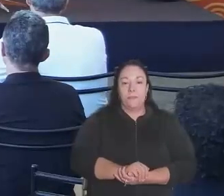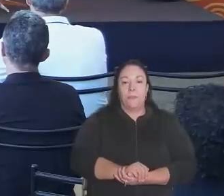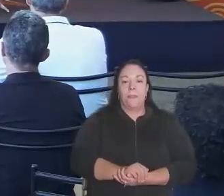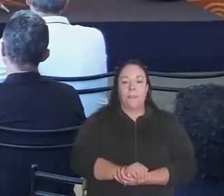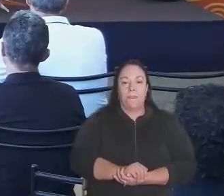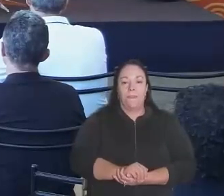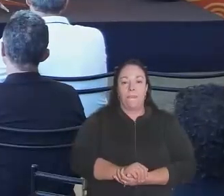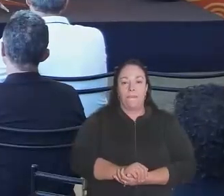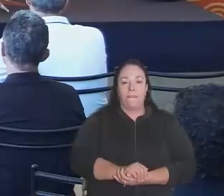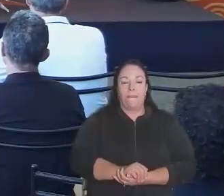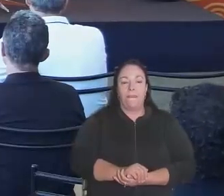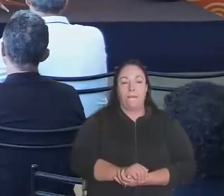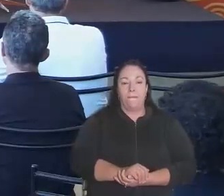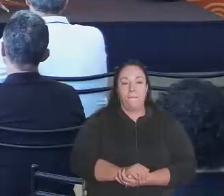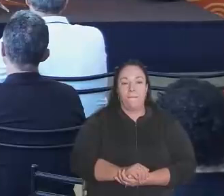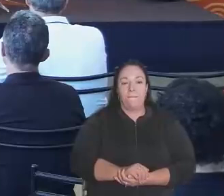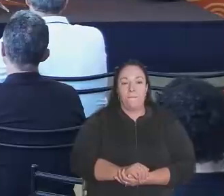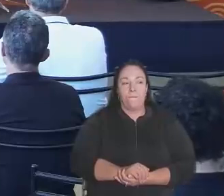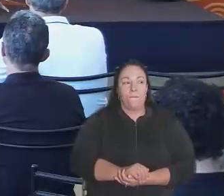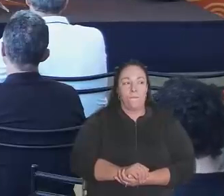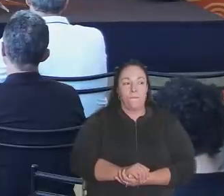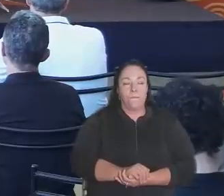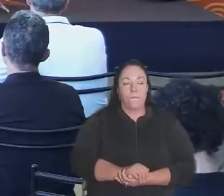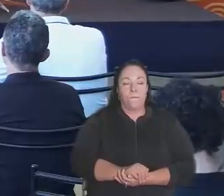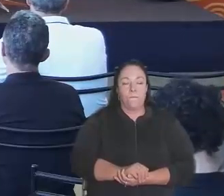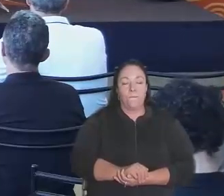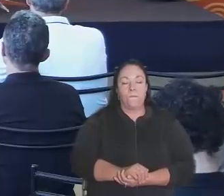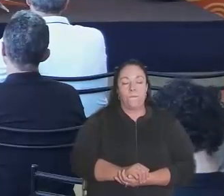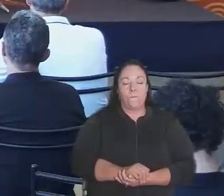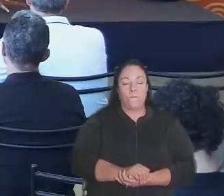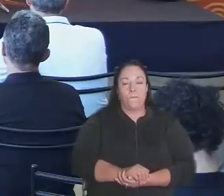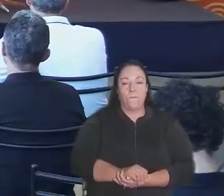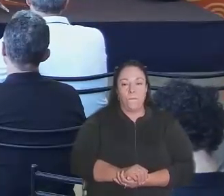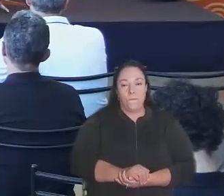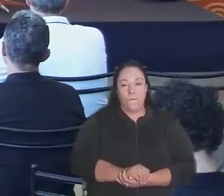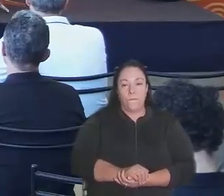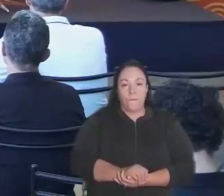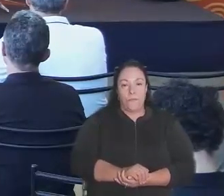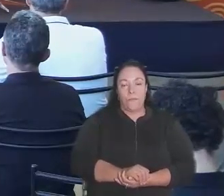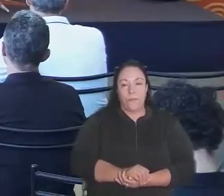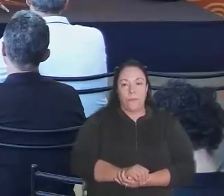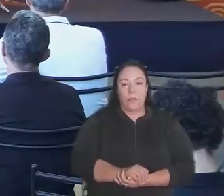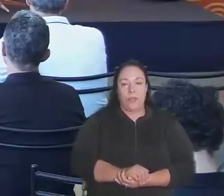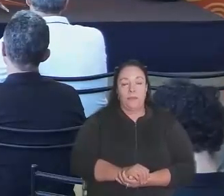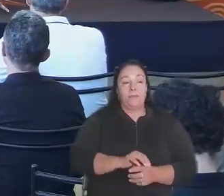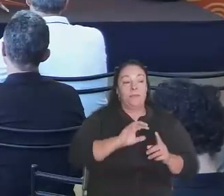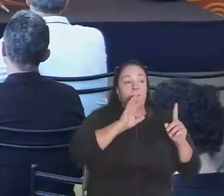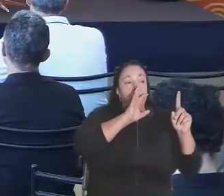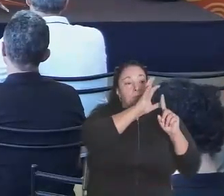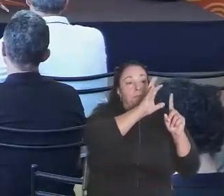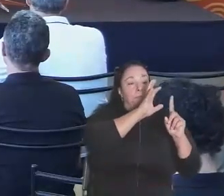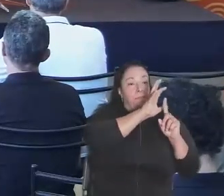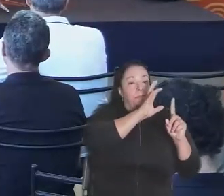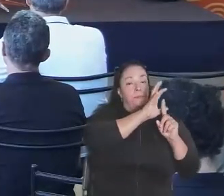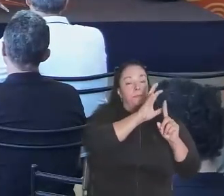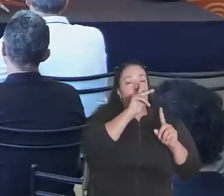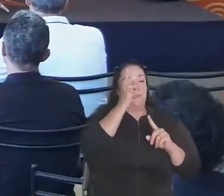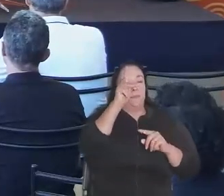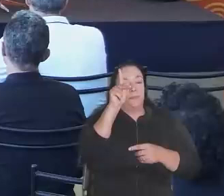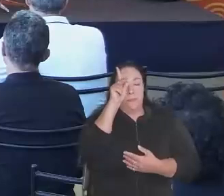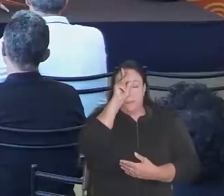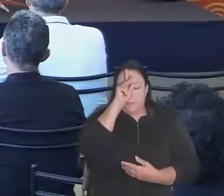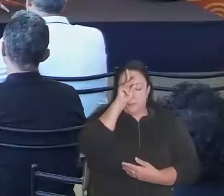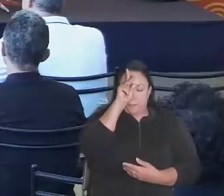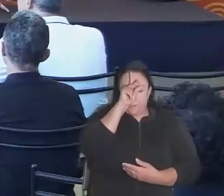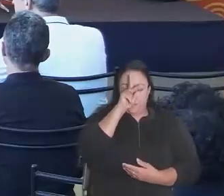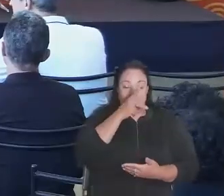Professor Zé Oscar, são extremamente inspiradoras as suas descrições da hidrografia,